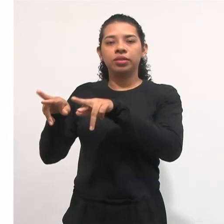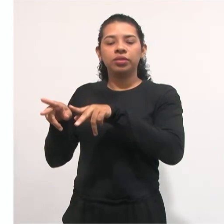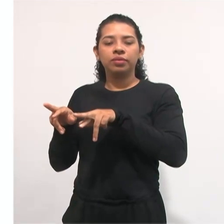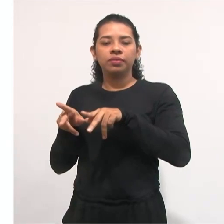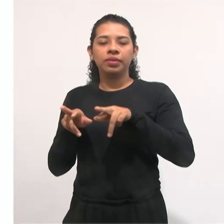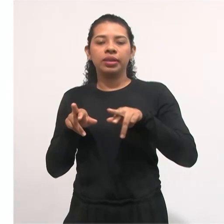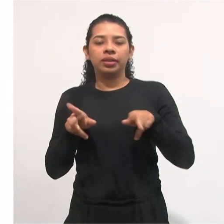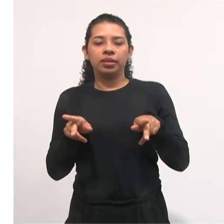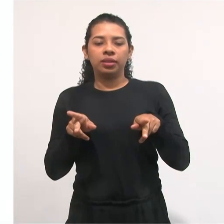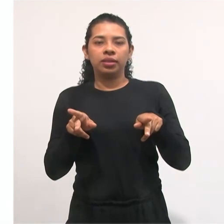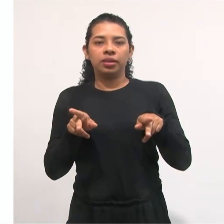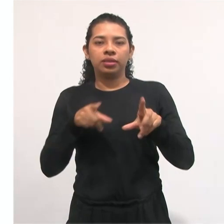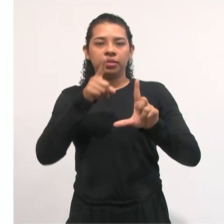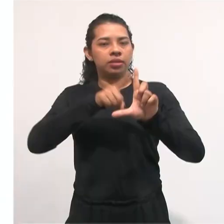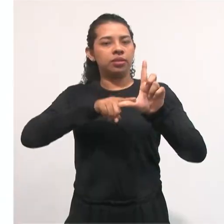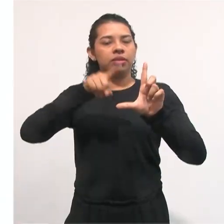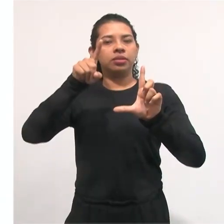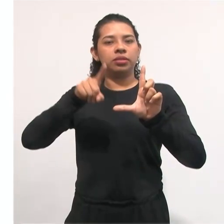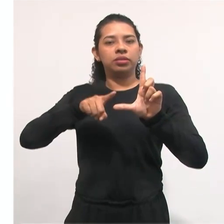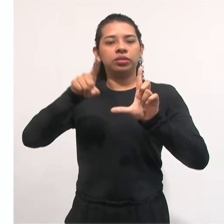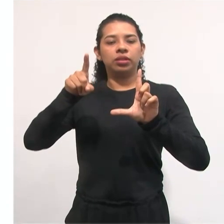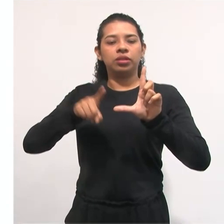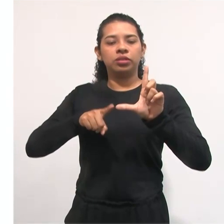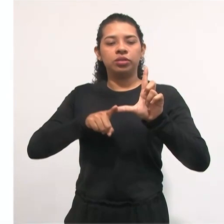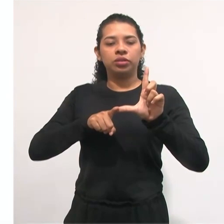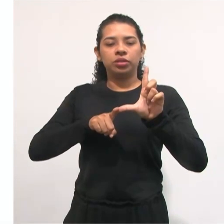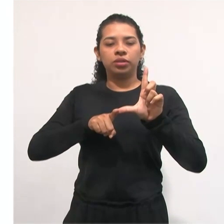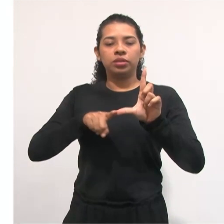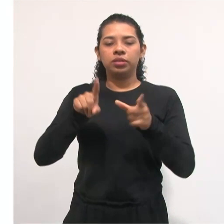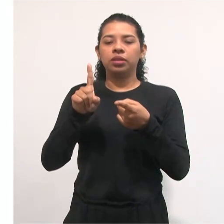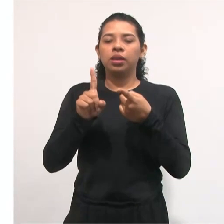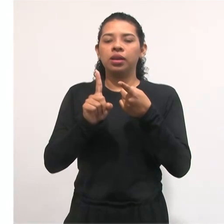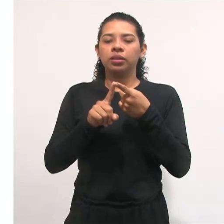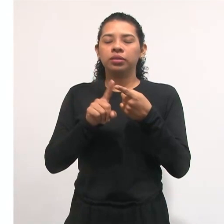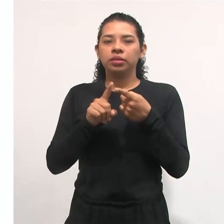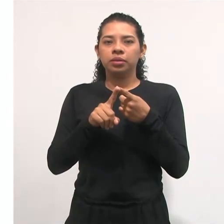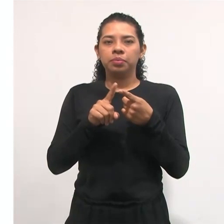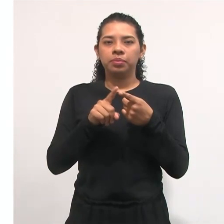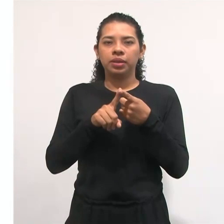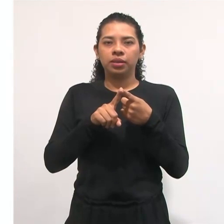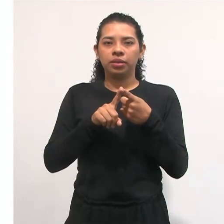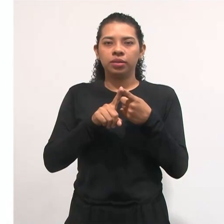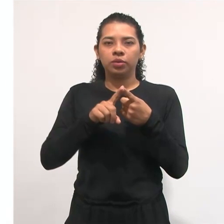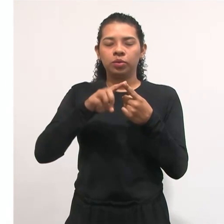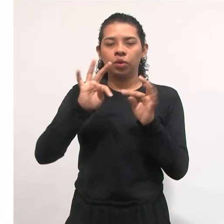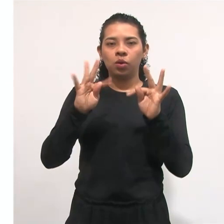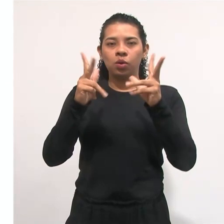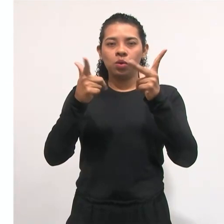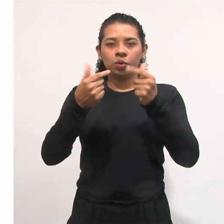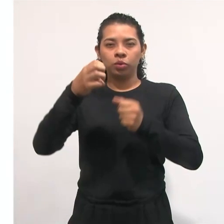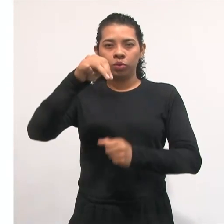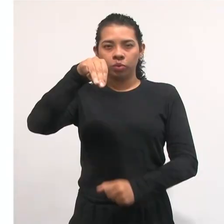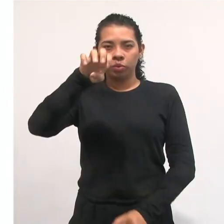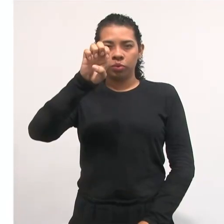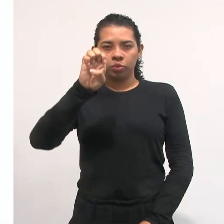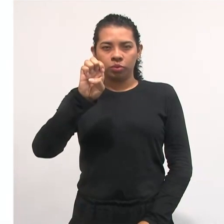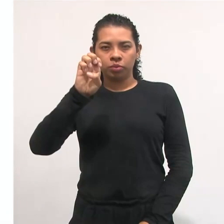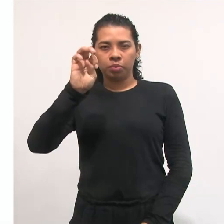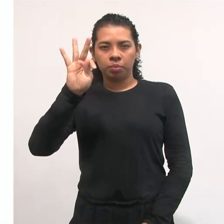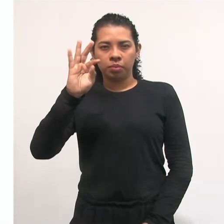inferencial, distinguir e exemplificar as fases do método estatístico, expressar